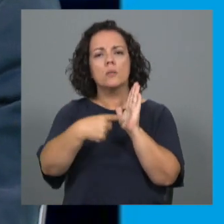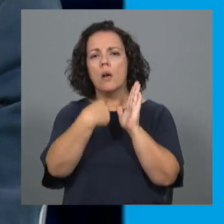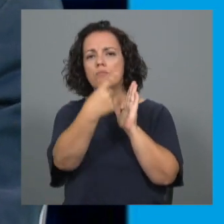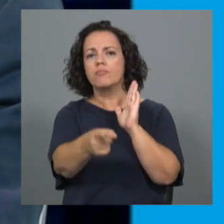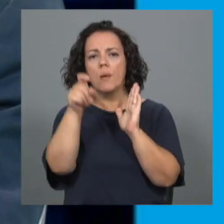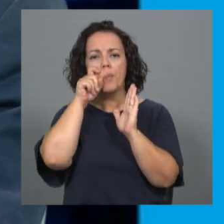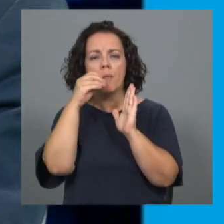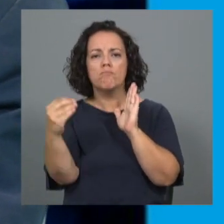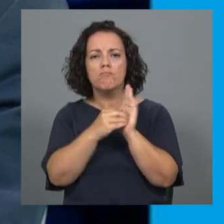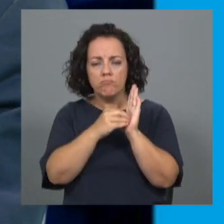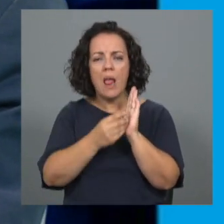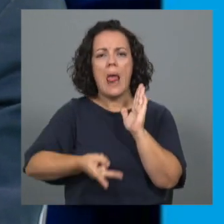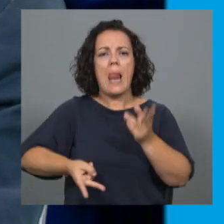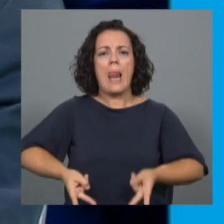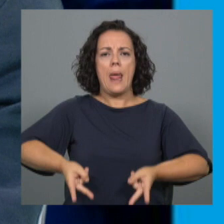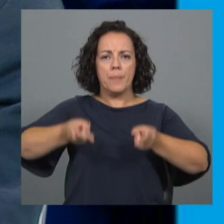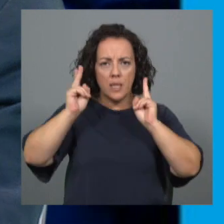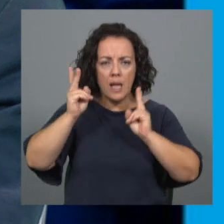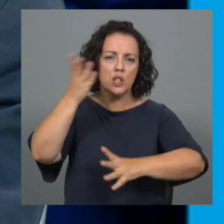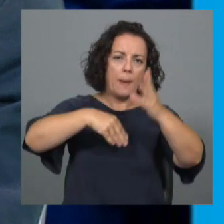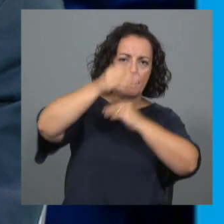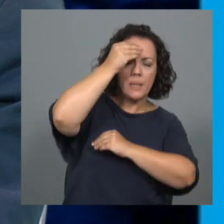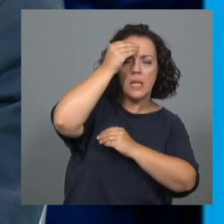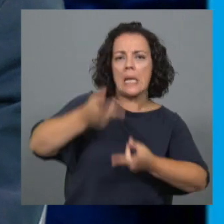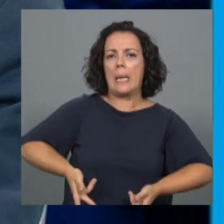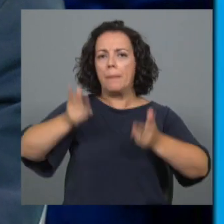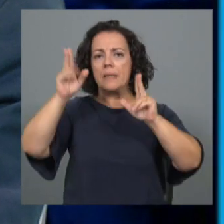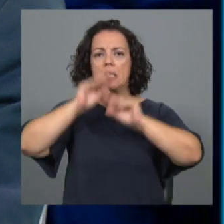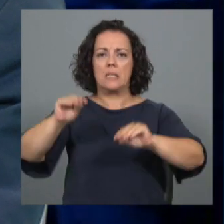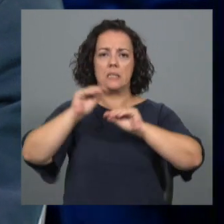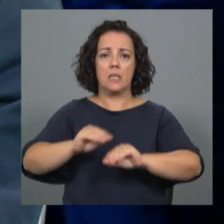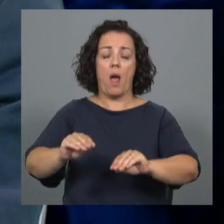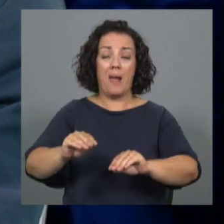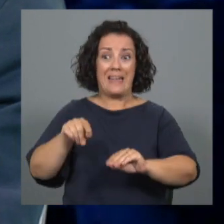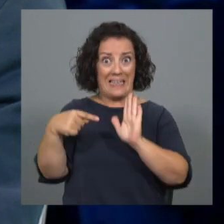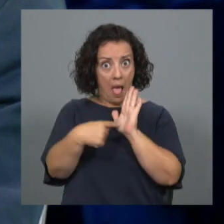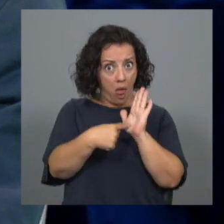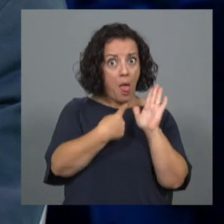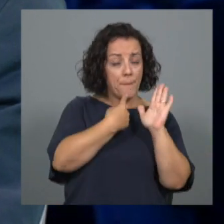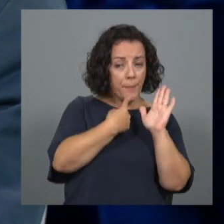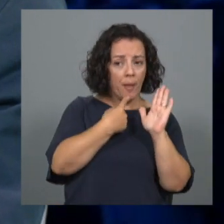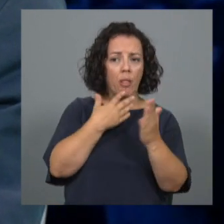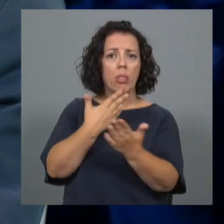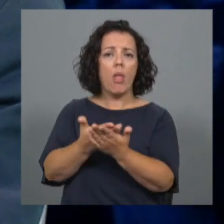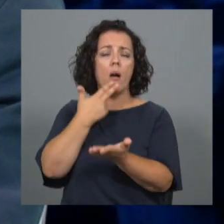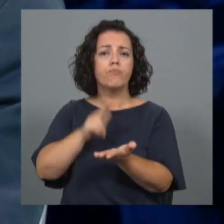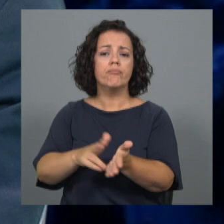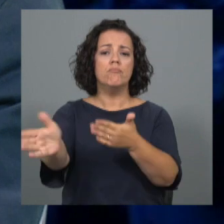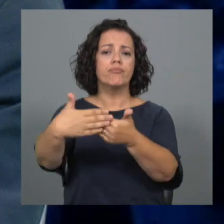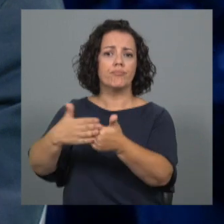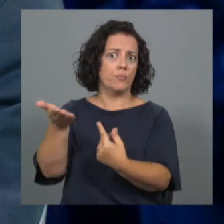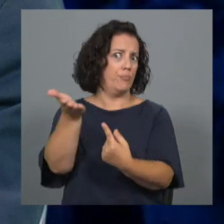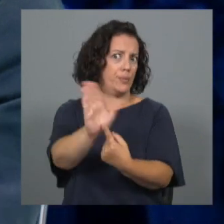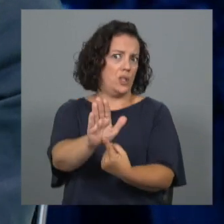da efetivação das liberdades de aprender e ensinar, infelizmente tem fechado escolas, como eu disse há bocadinho, emblemáticas. Eu estou-me a lembrar